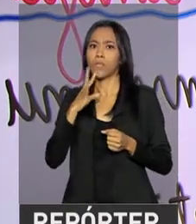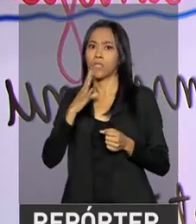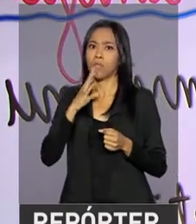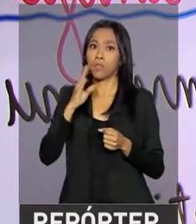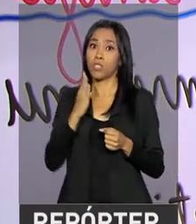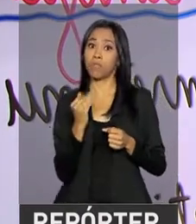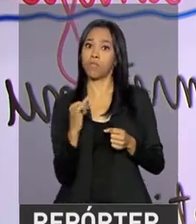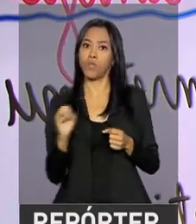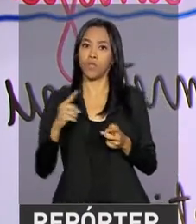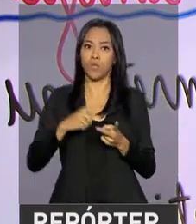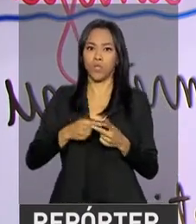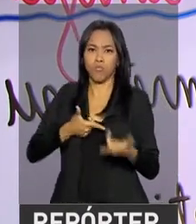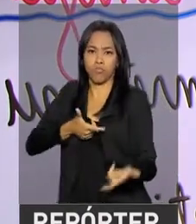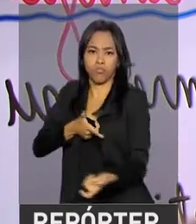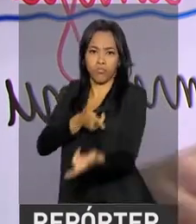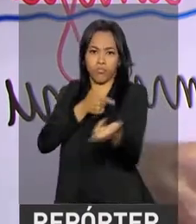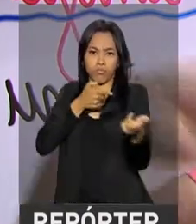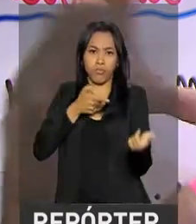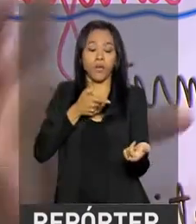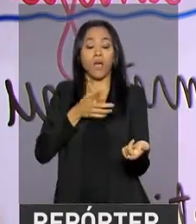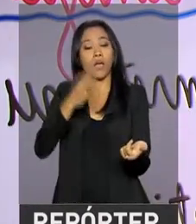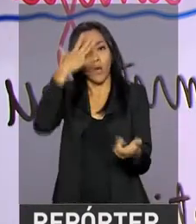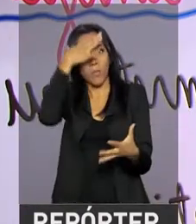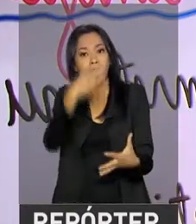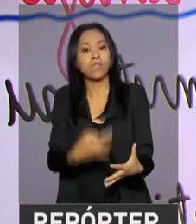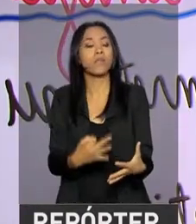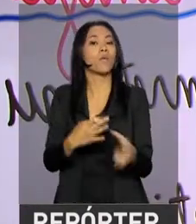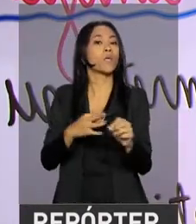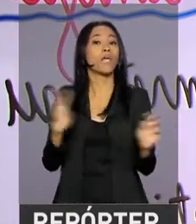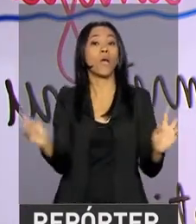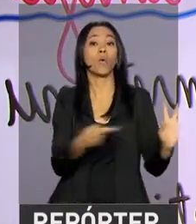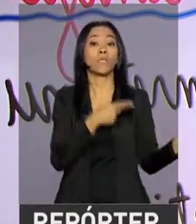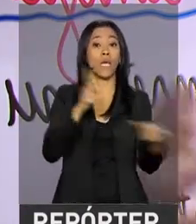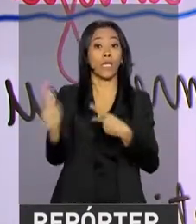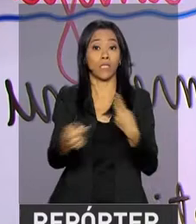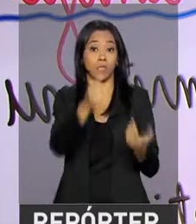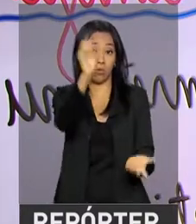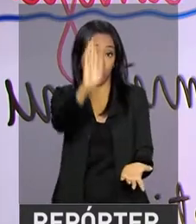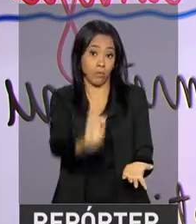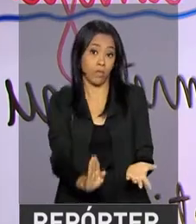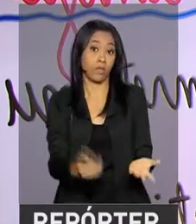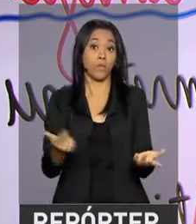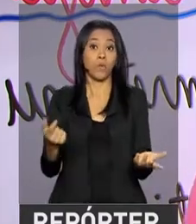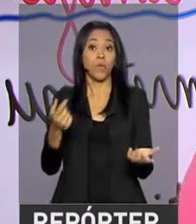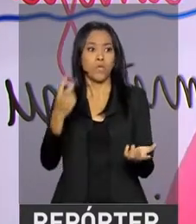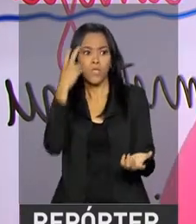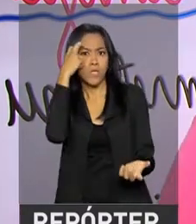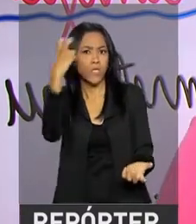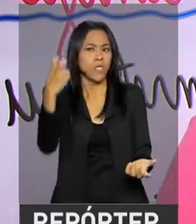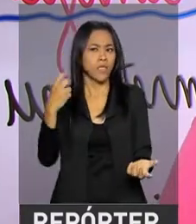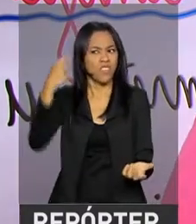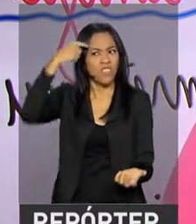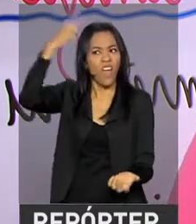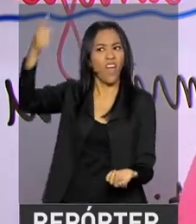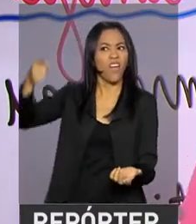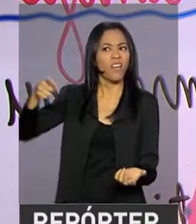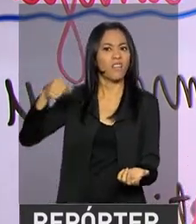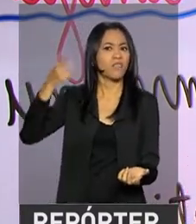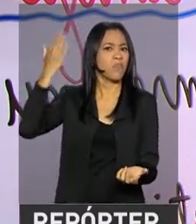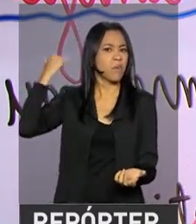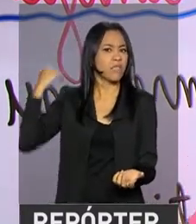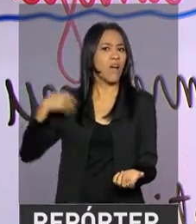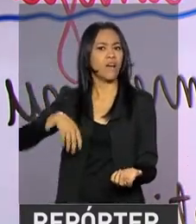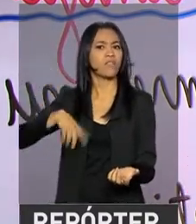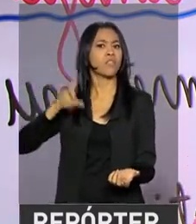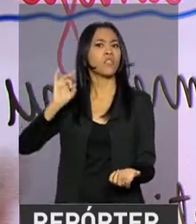bioterrorismo compreensão do que acontece nas fronteira do país com a actividade inteligência tirar aquela ideia que abri lá atrás tinha